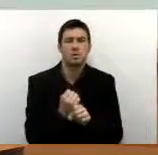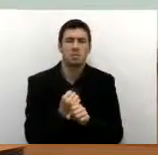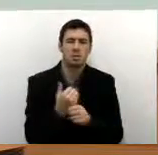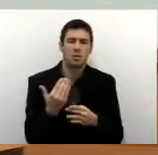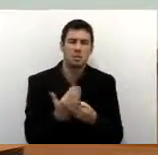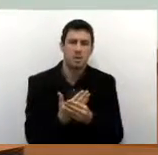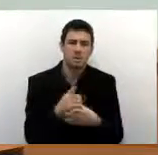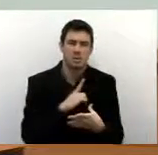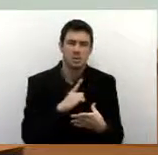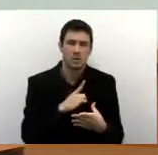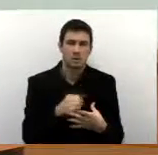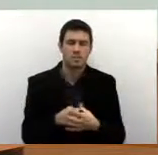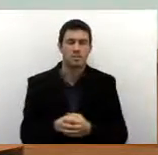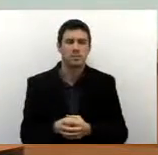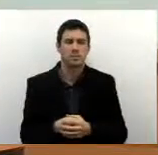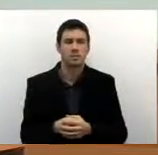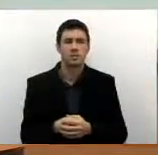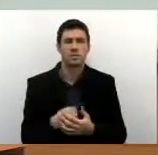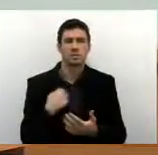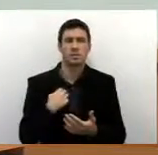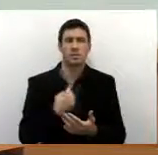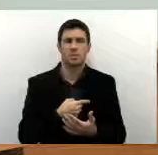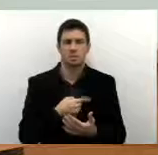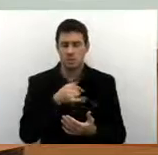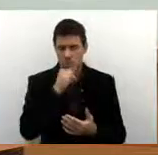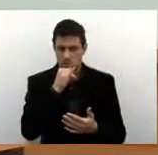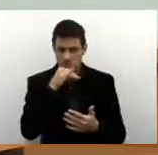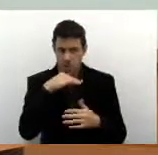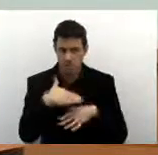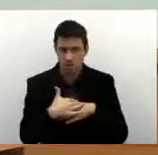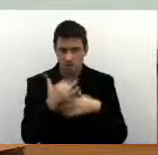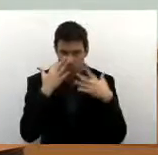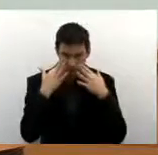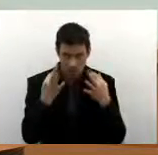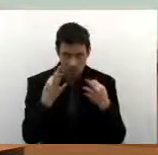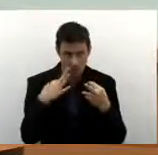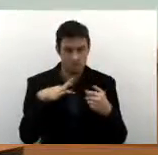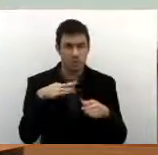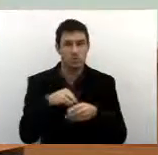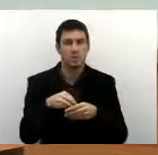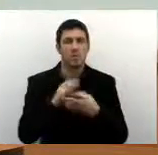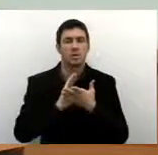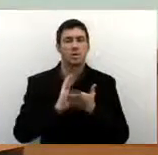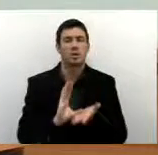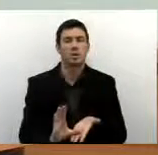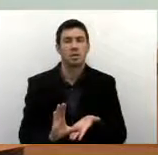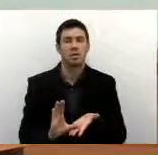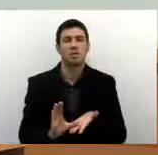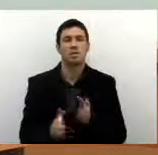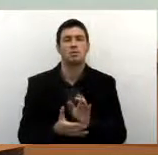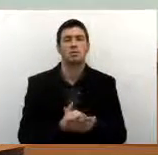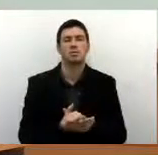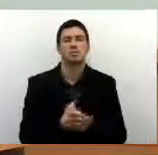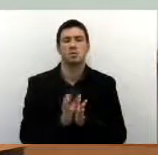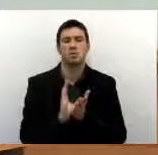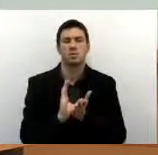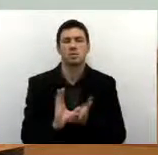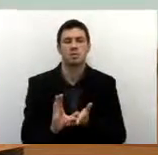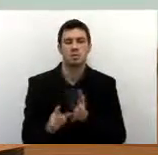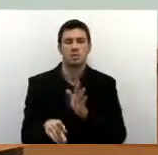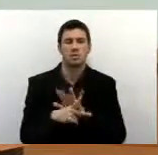E aqui o que me chamou a atenção, o item investimentos na Secretaria de